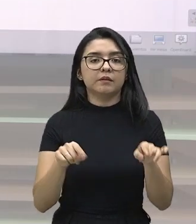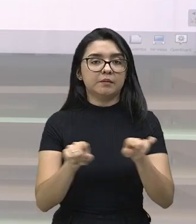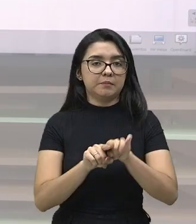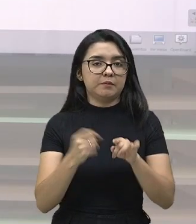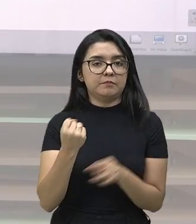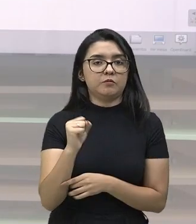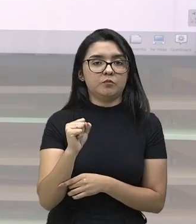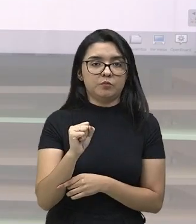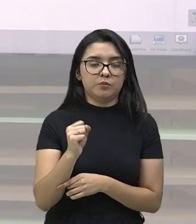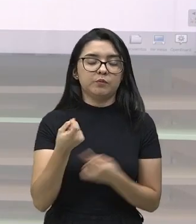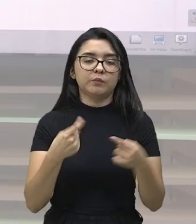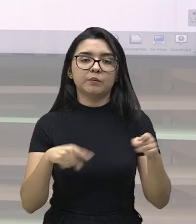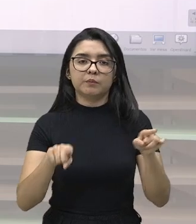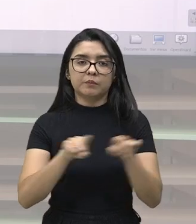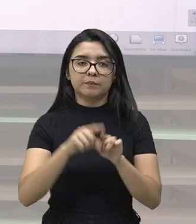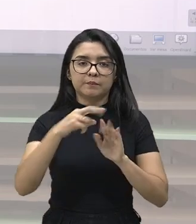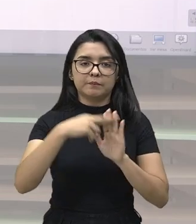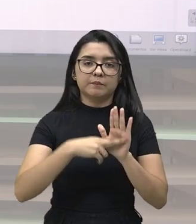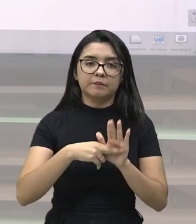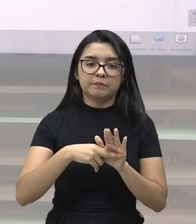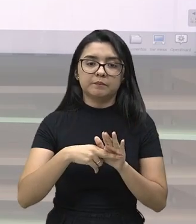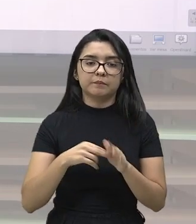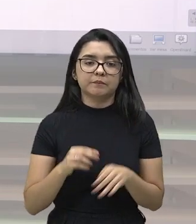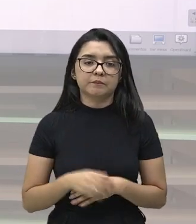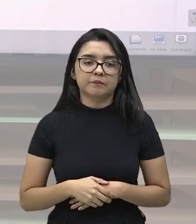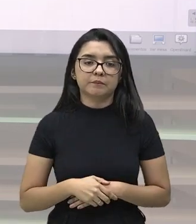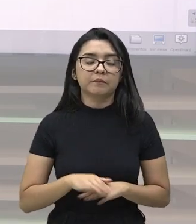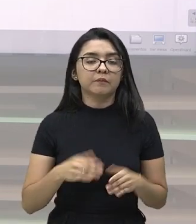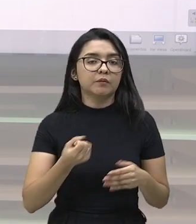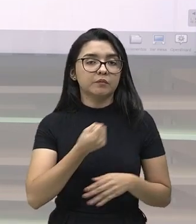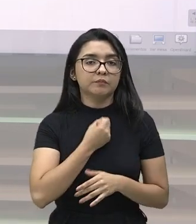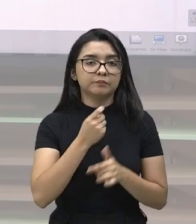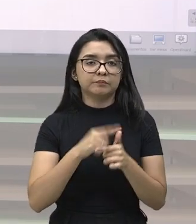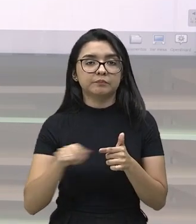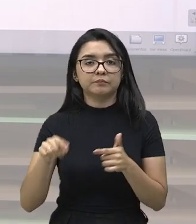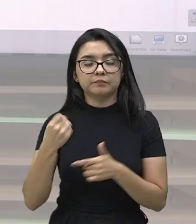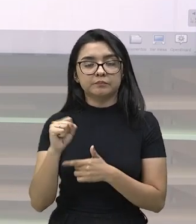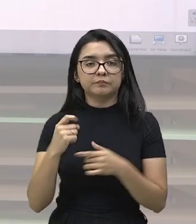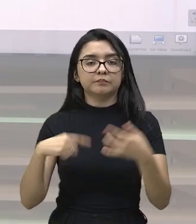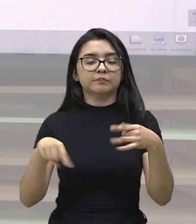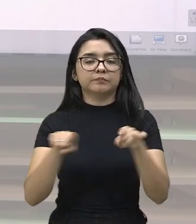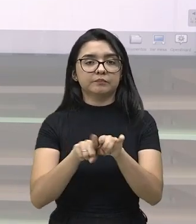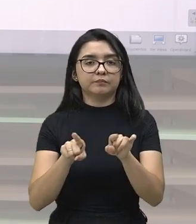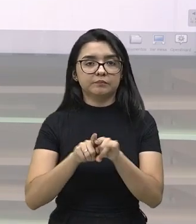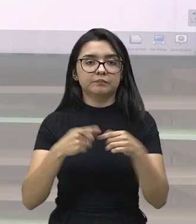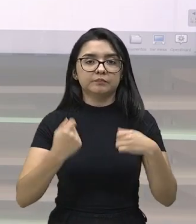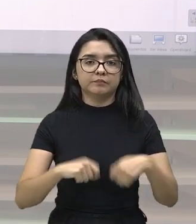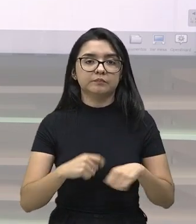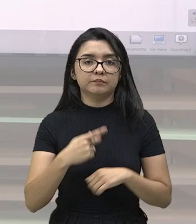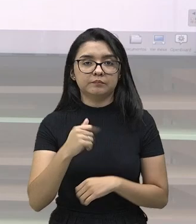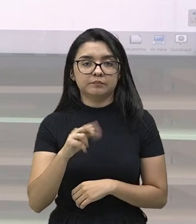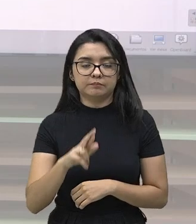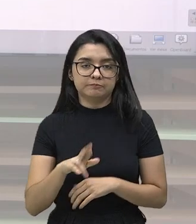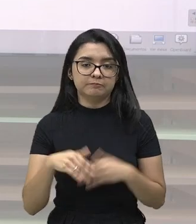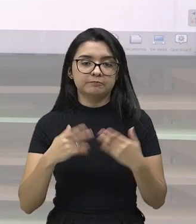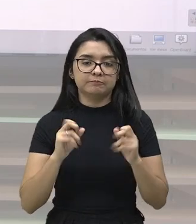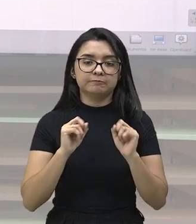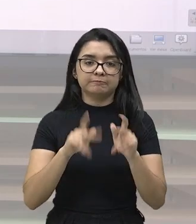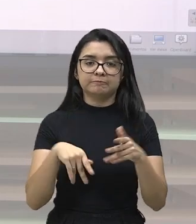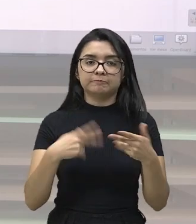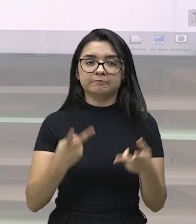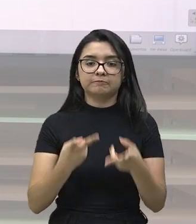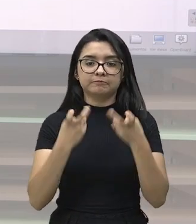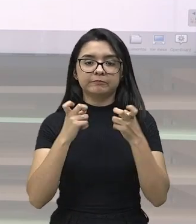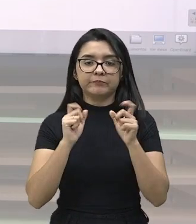vai servir. Para o número ser divisível por 8, ele também tem que ser par. Então, quando você olha um